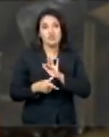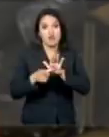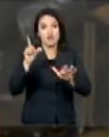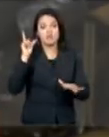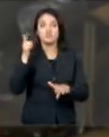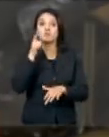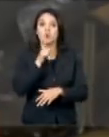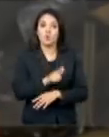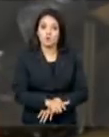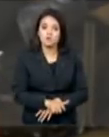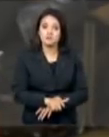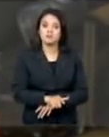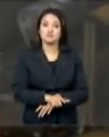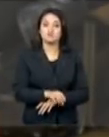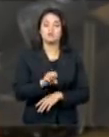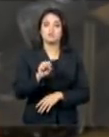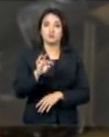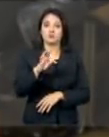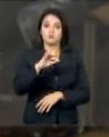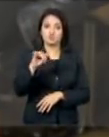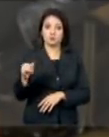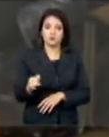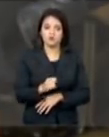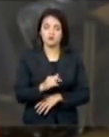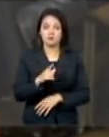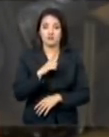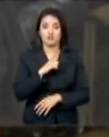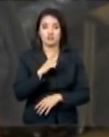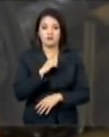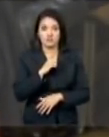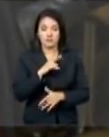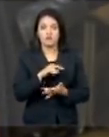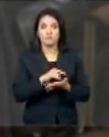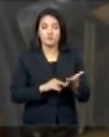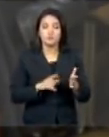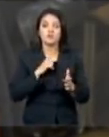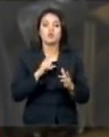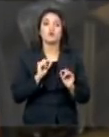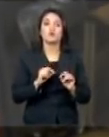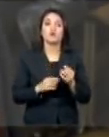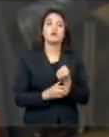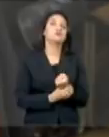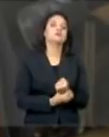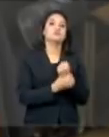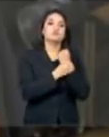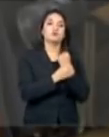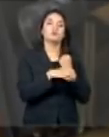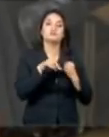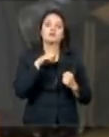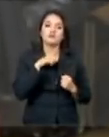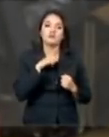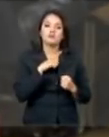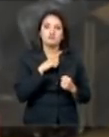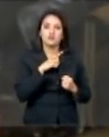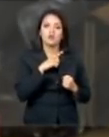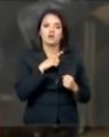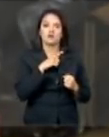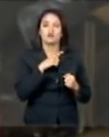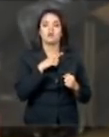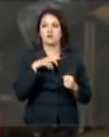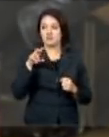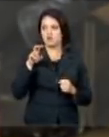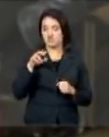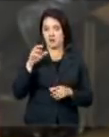justiça do acórdão da lavra do ministro herman benjamin assegurar que se aplicasse a decadência na sua aposentadoria